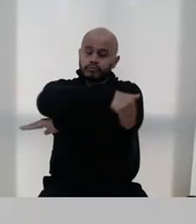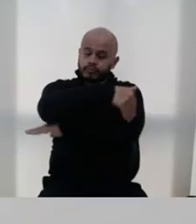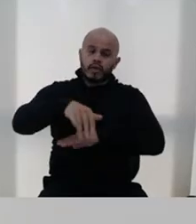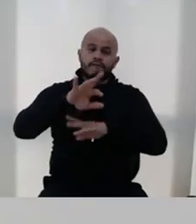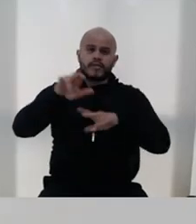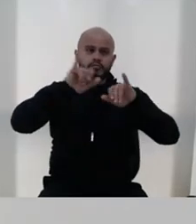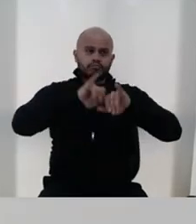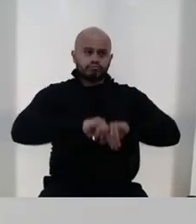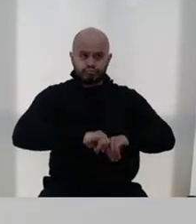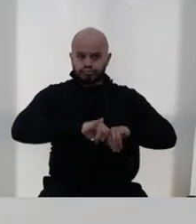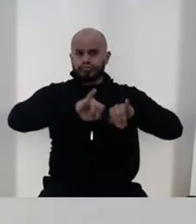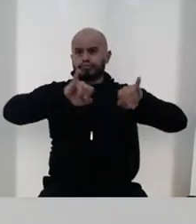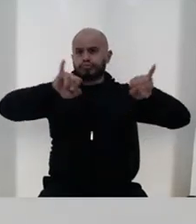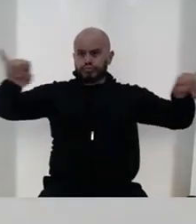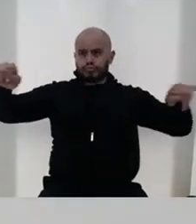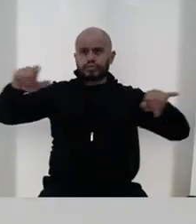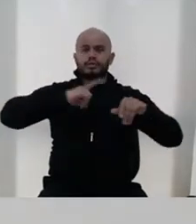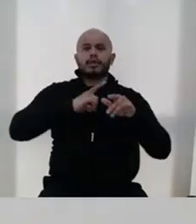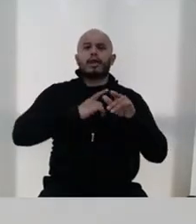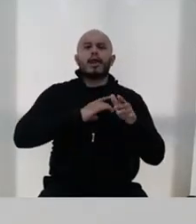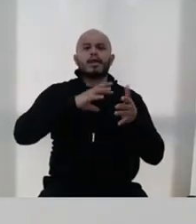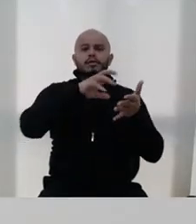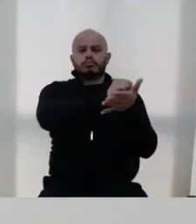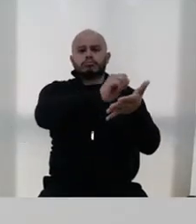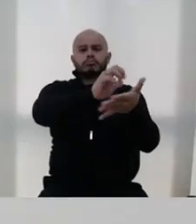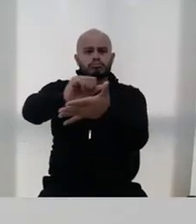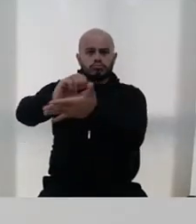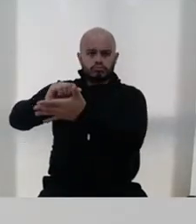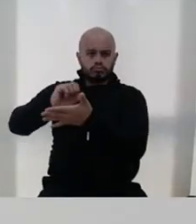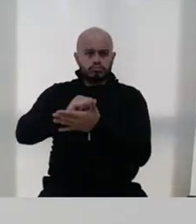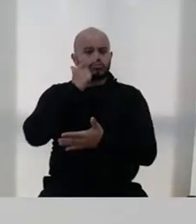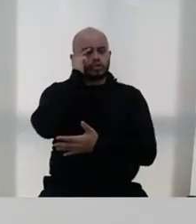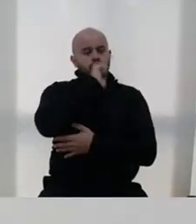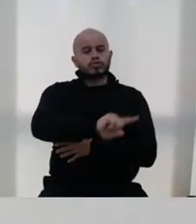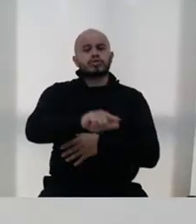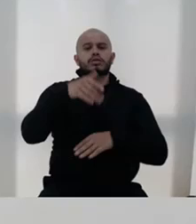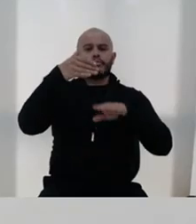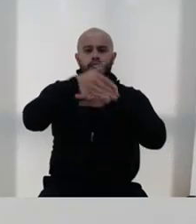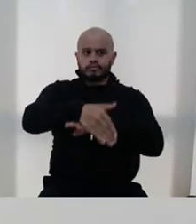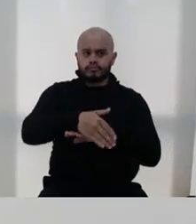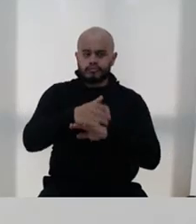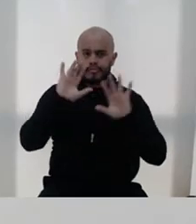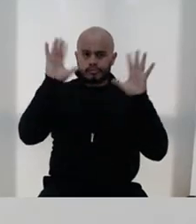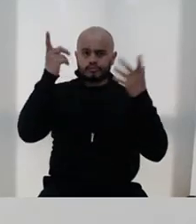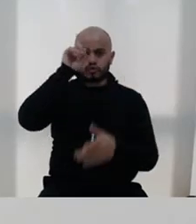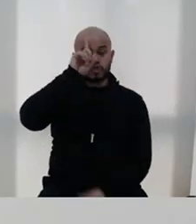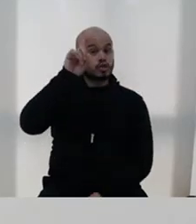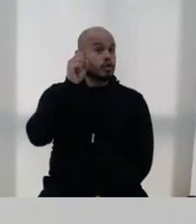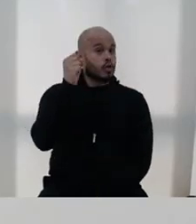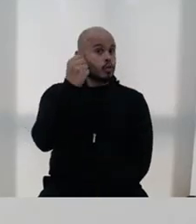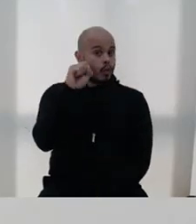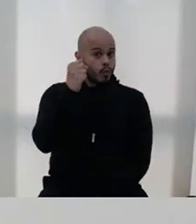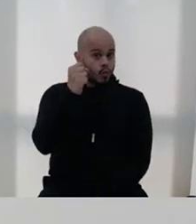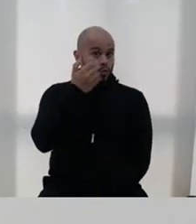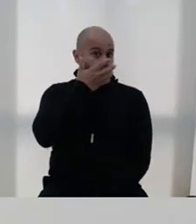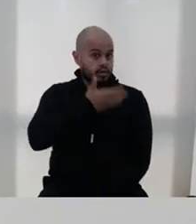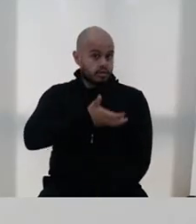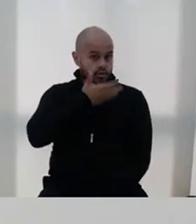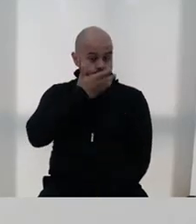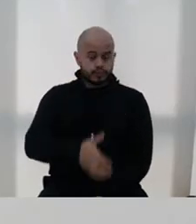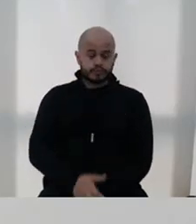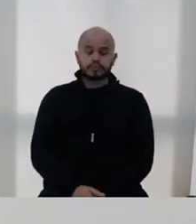comunicaremos a carreira de uma abertura de inscrição para a participação nesse evento, que acontecerá, então, no dia 8, como mencionado a Vossas